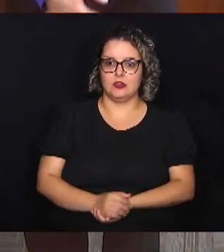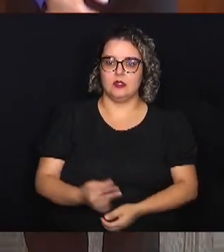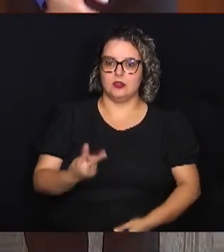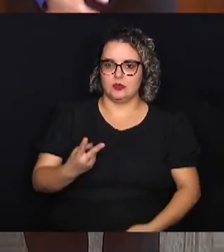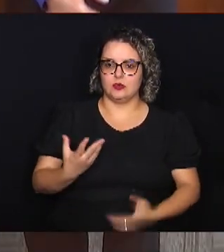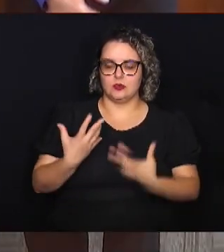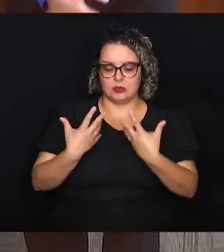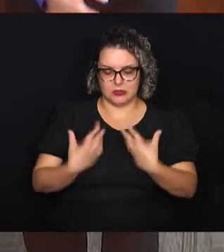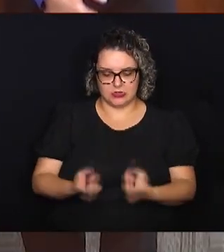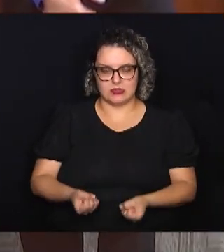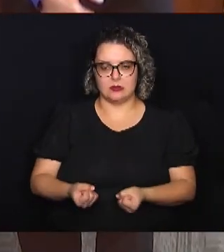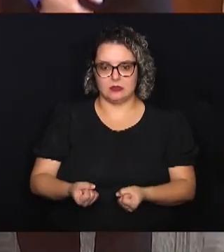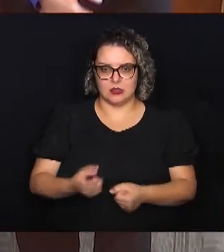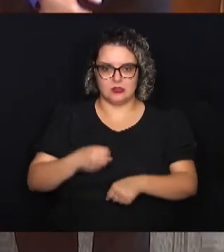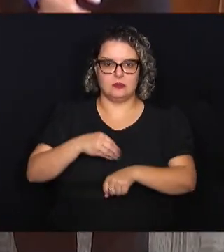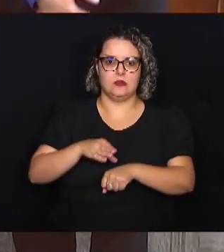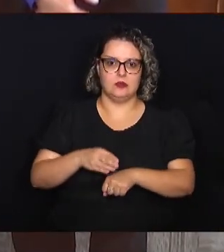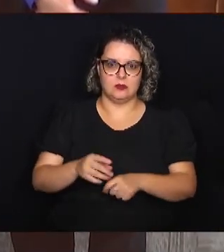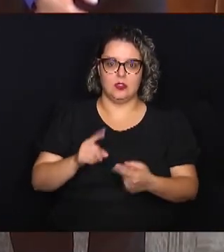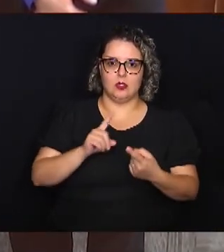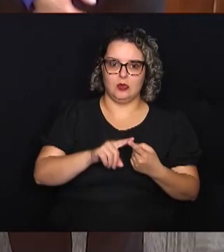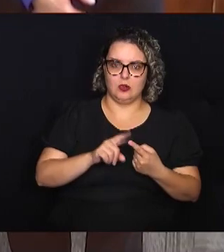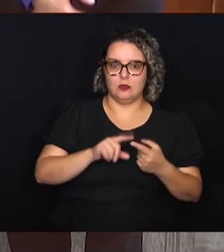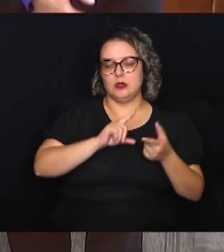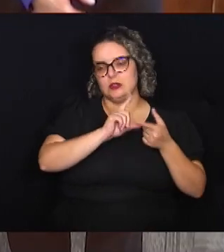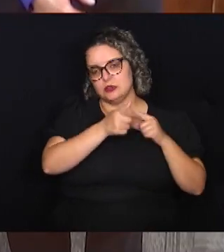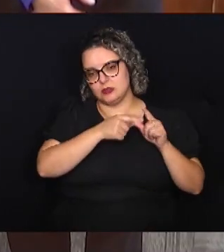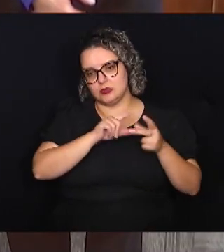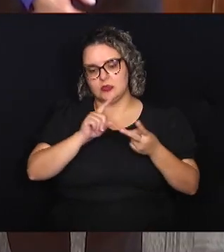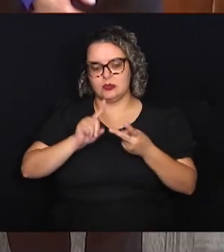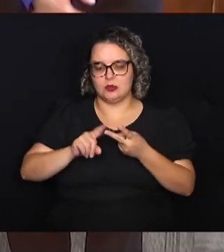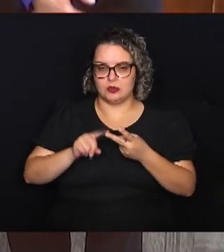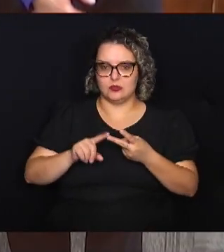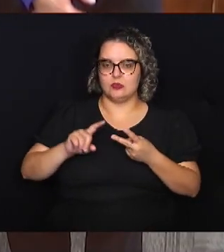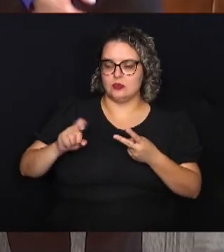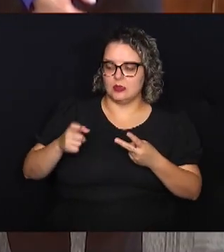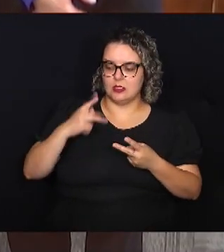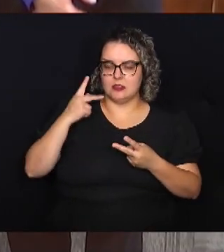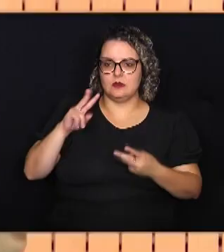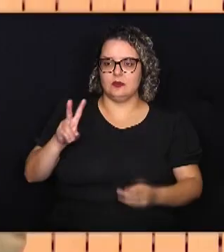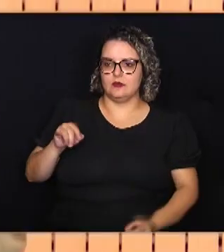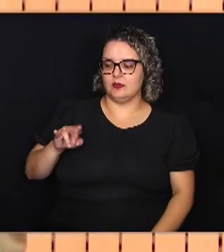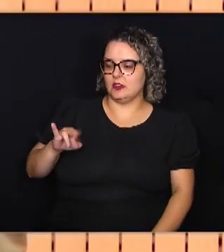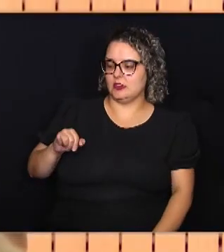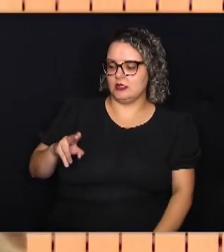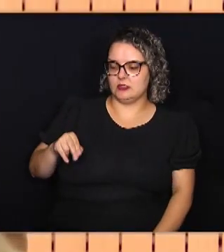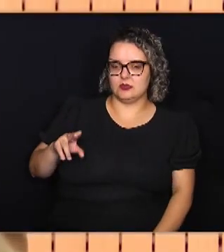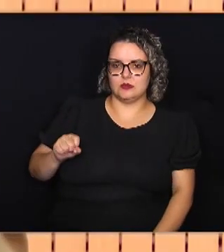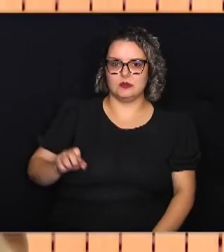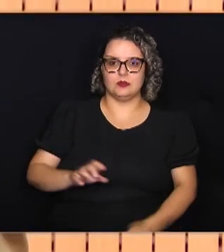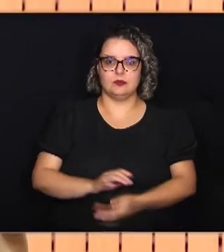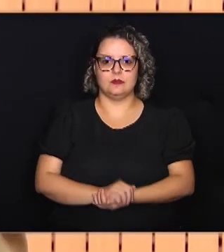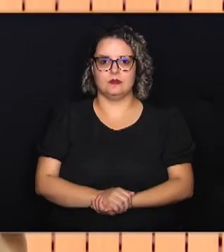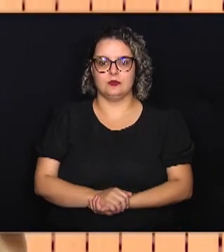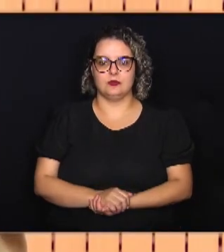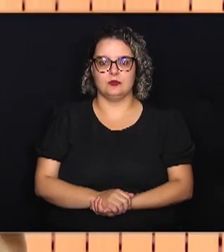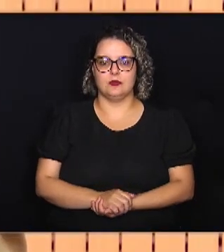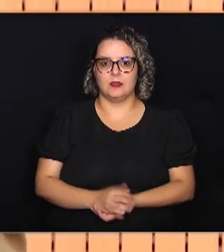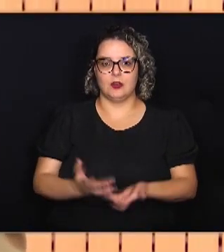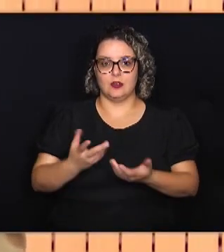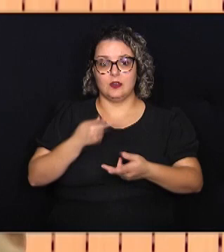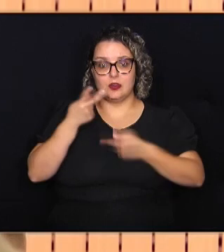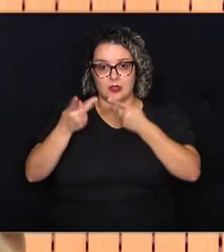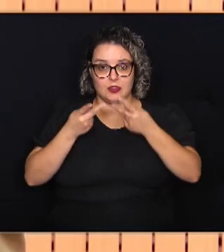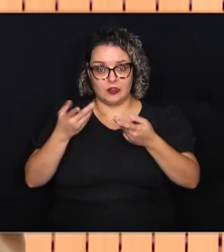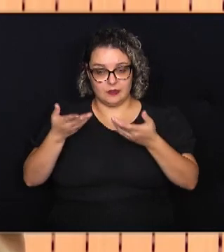receberam essa indicação, sendo uma do Major Jaime e a outra do ex-vereador Vinícius Gratti. Eu só gostaria de salientar